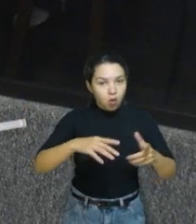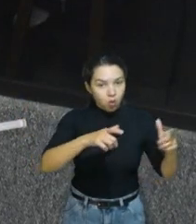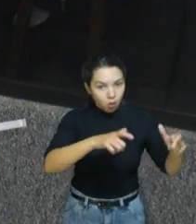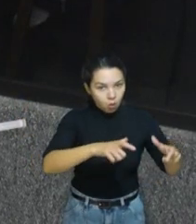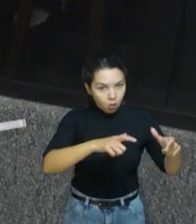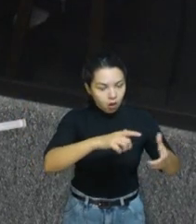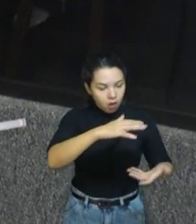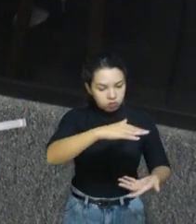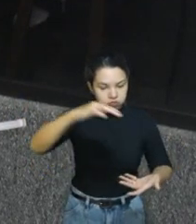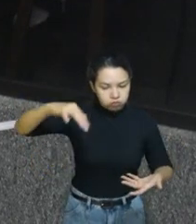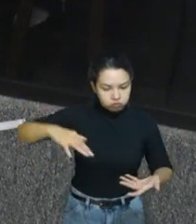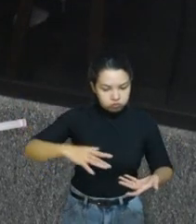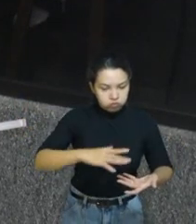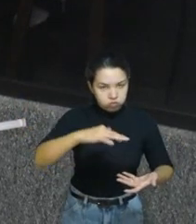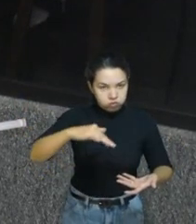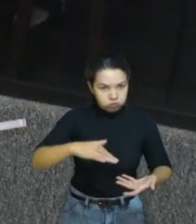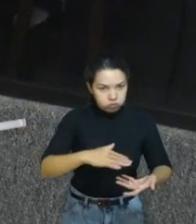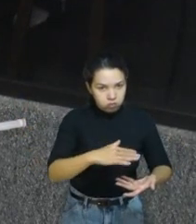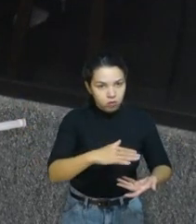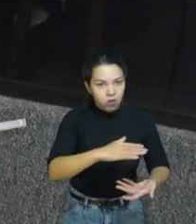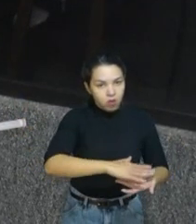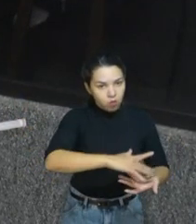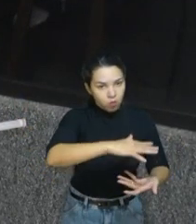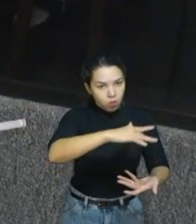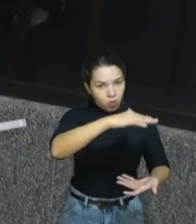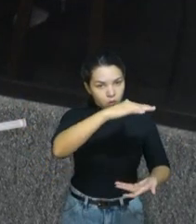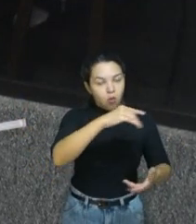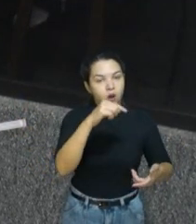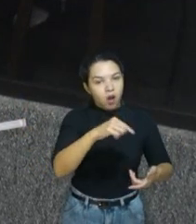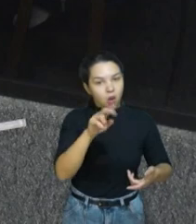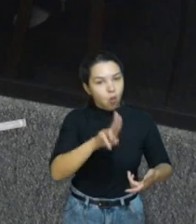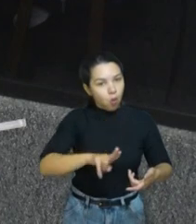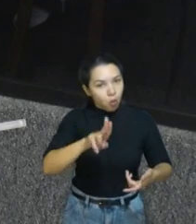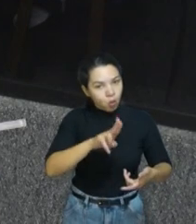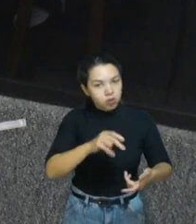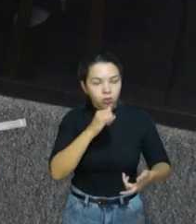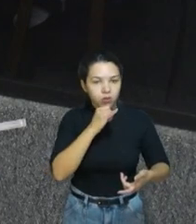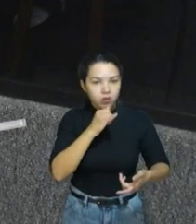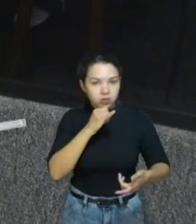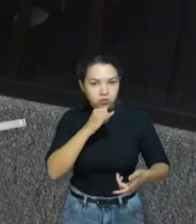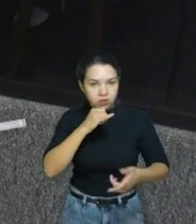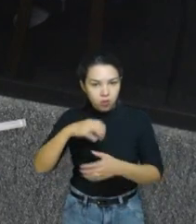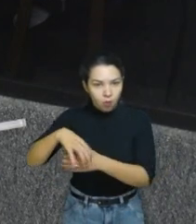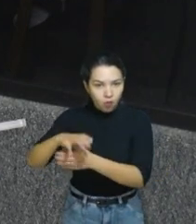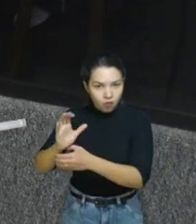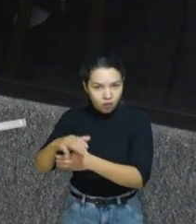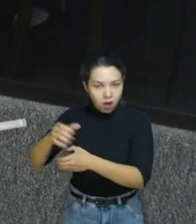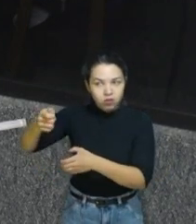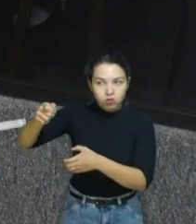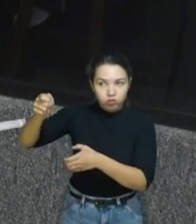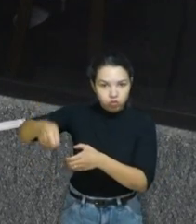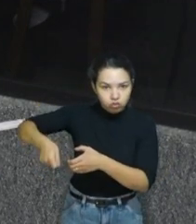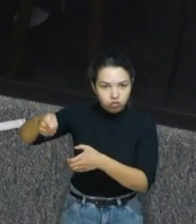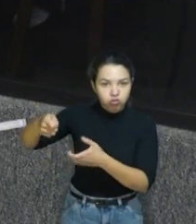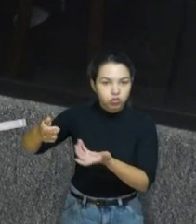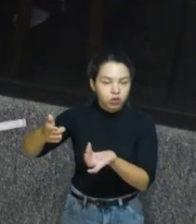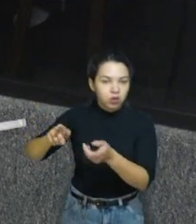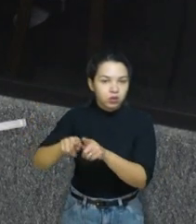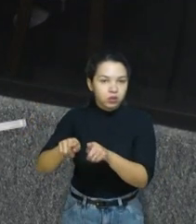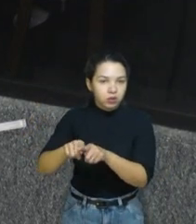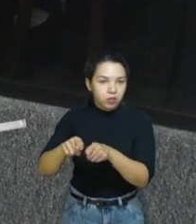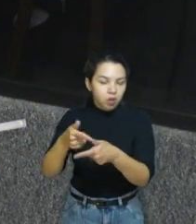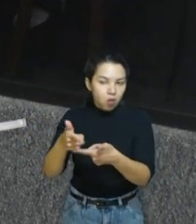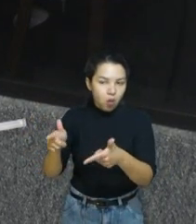reaproveita nos mais diversos ambientes, como sanitários e locais de limpeza. Essas duas ações contemplam os projetos